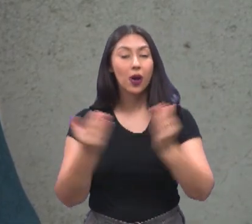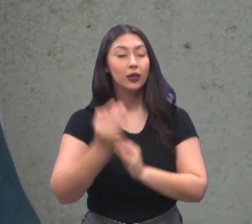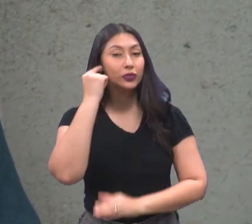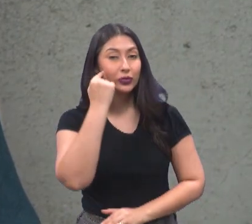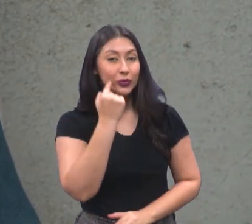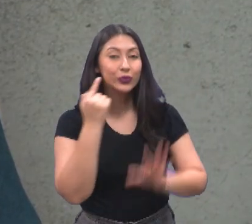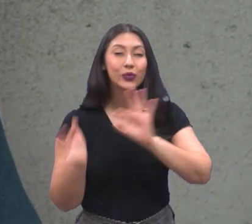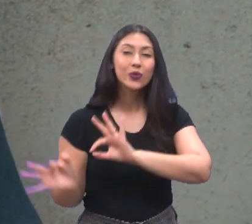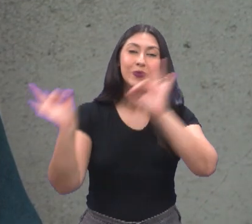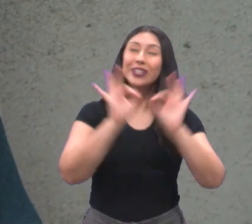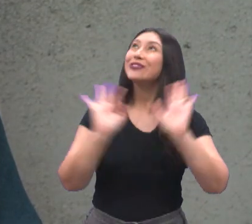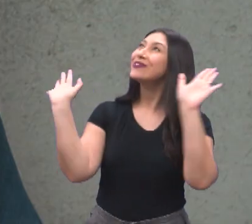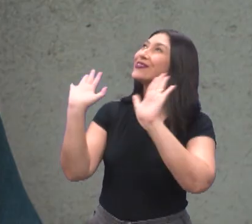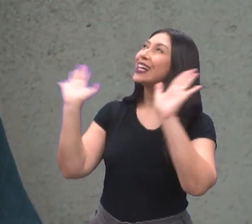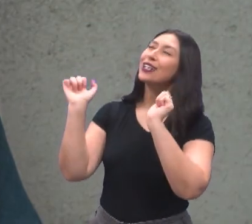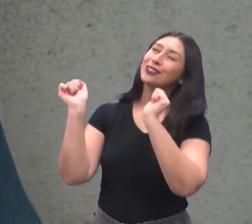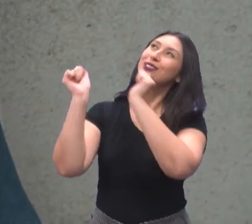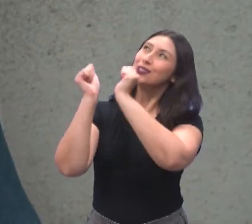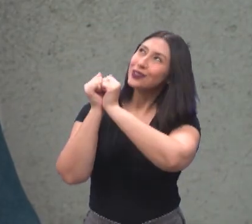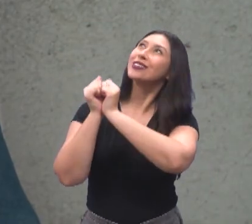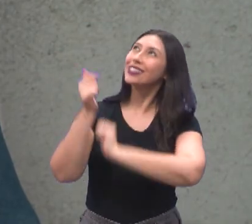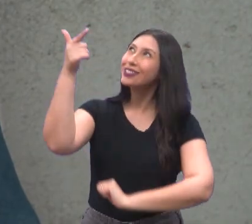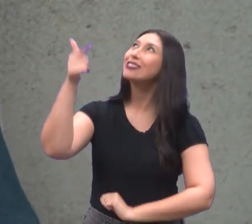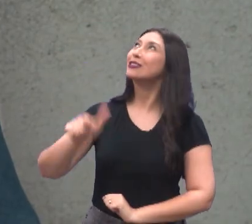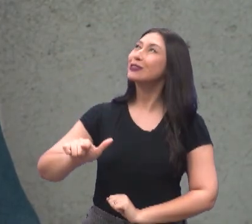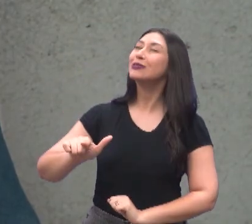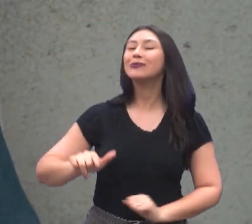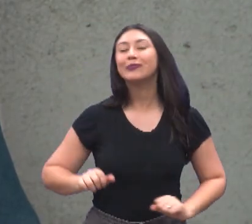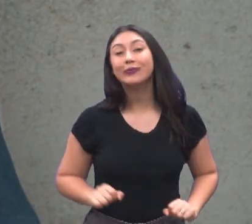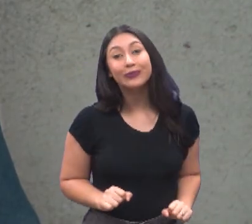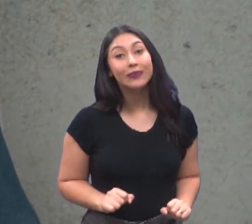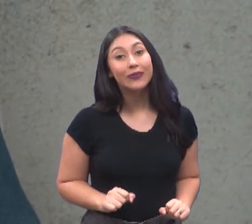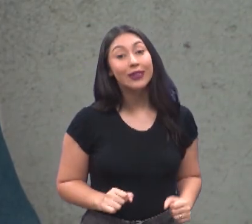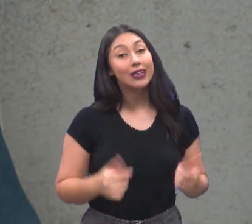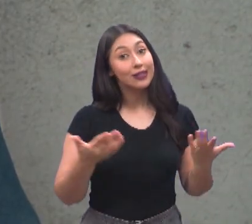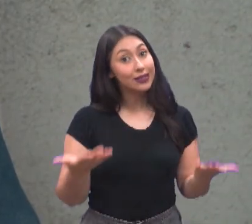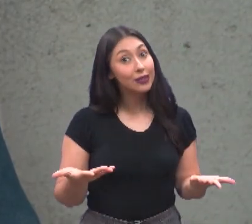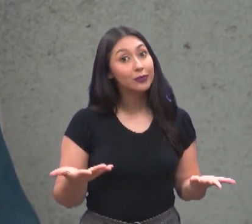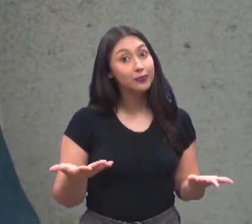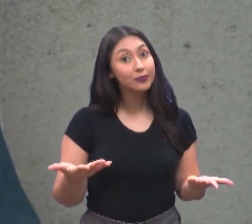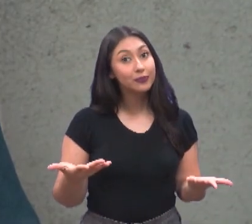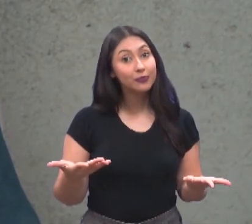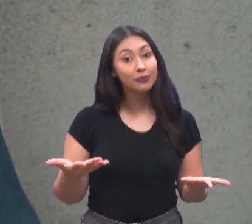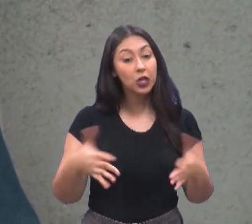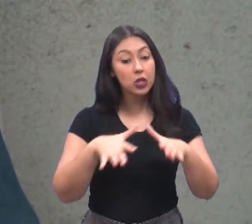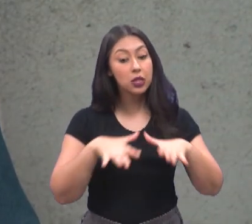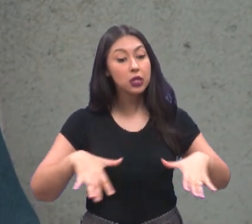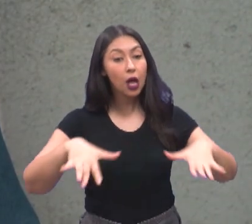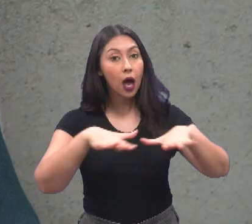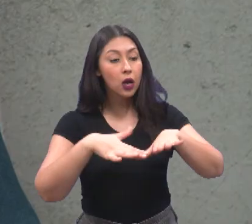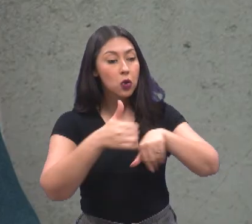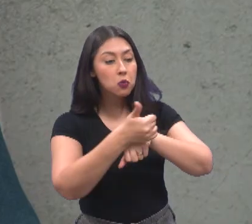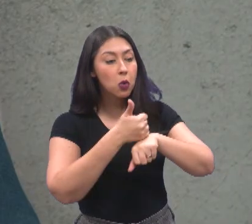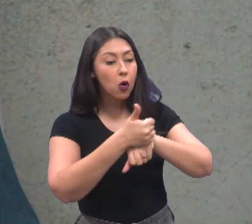nos assiste. Oi, Tami, vamos juntas mais nessa edição aí. E como eu disse, a joalheria artesanal tem